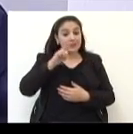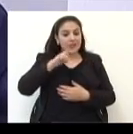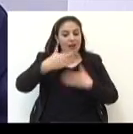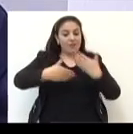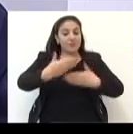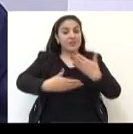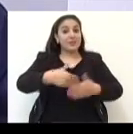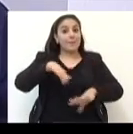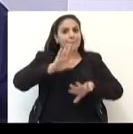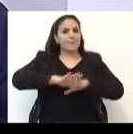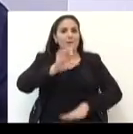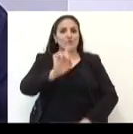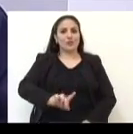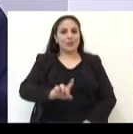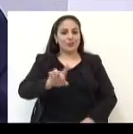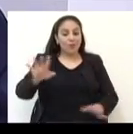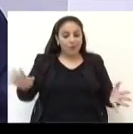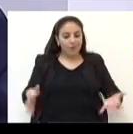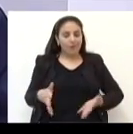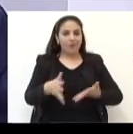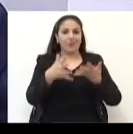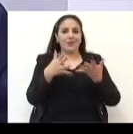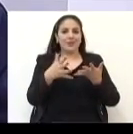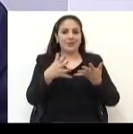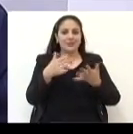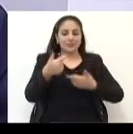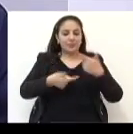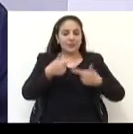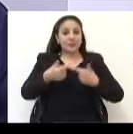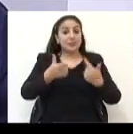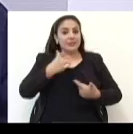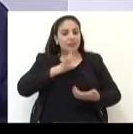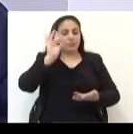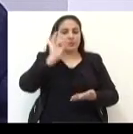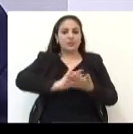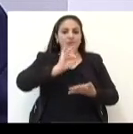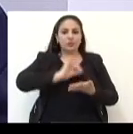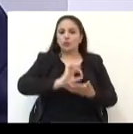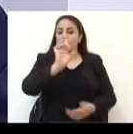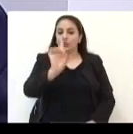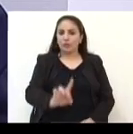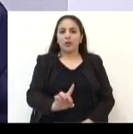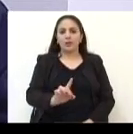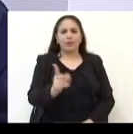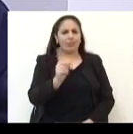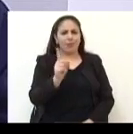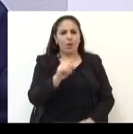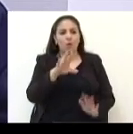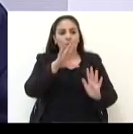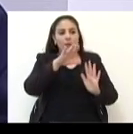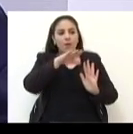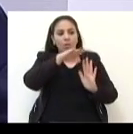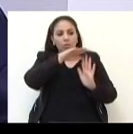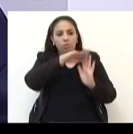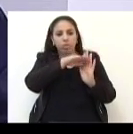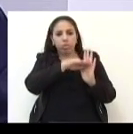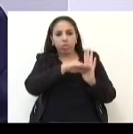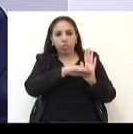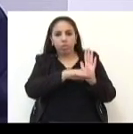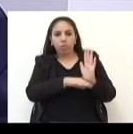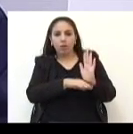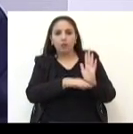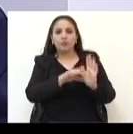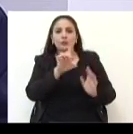direitos, incluir mais trabalhadores no mercado de trabalho, garantindo a eles os direitos que eles têm e não reduzindo os direitos